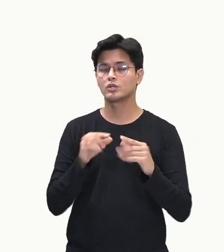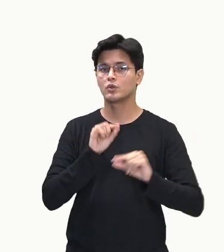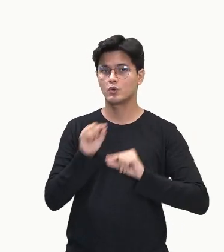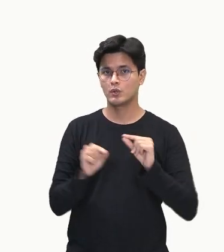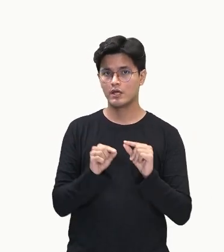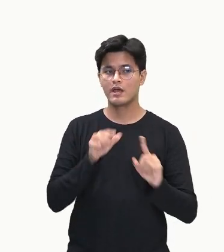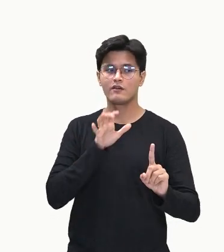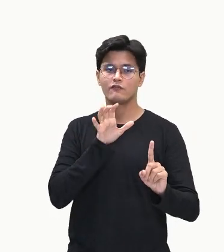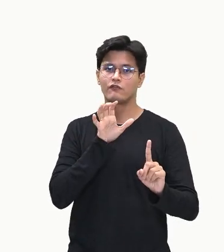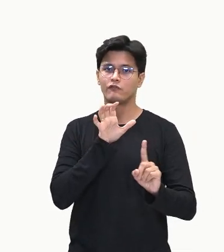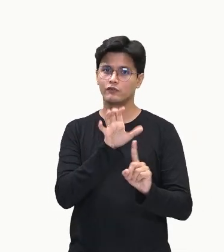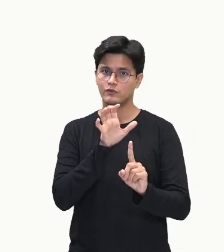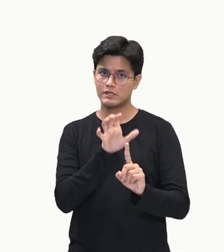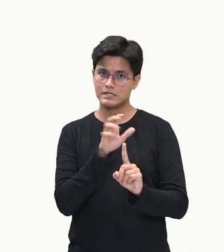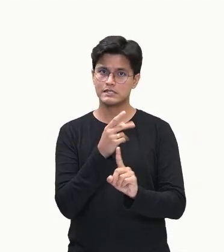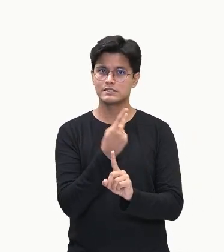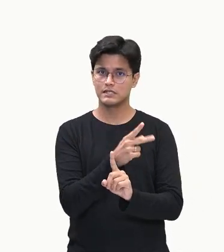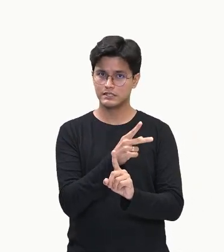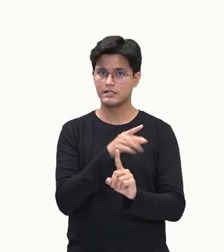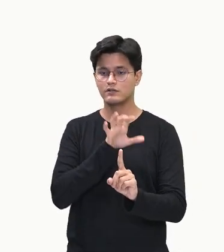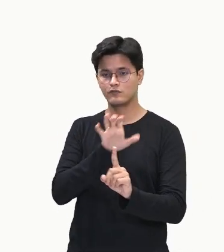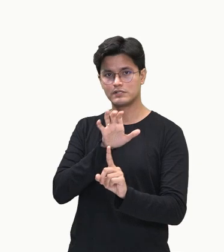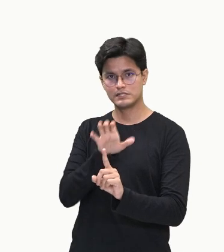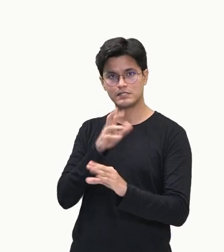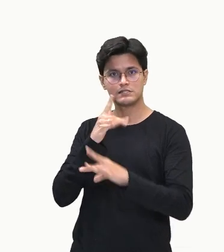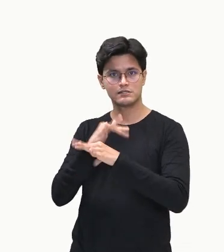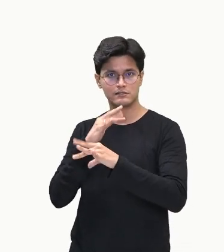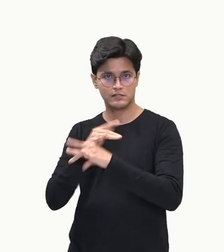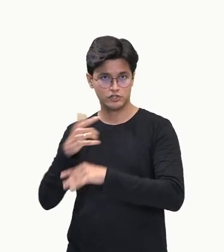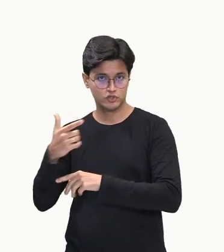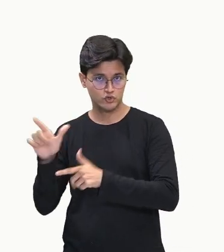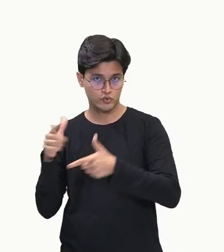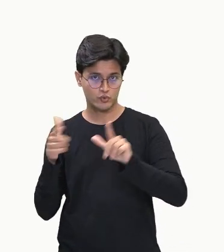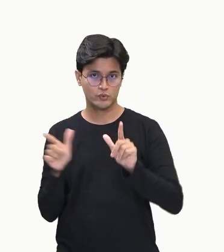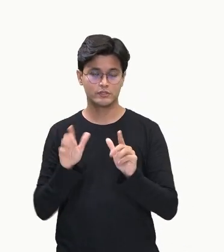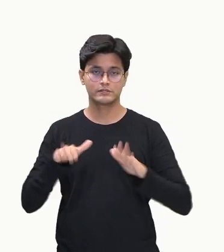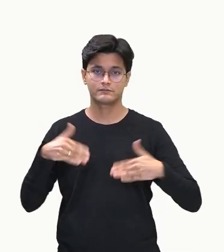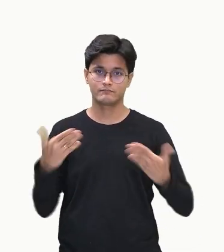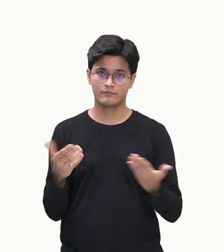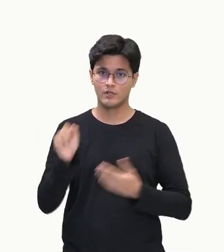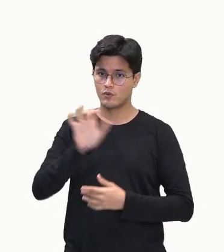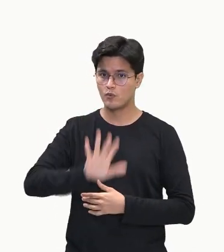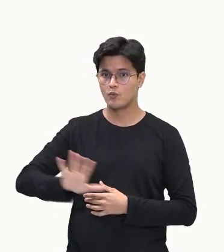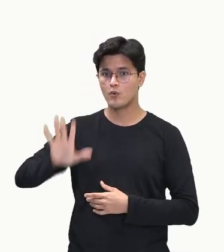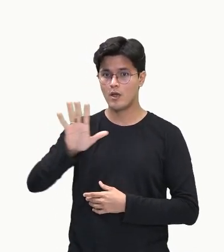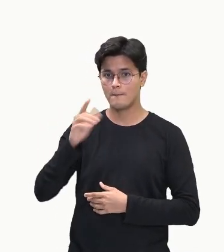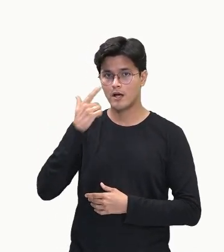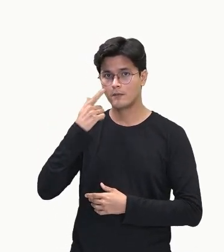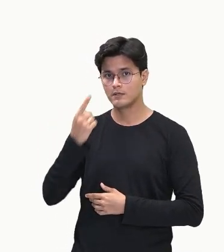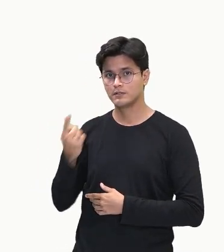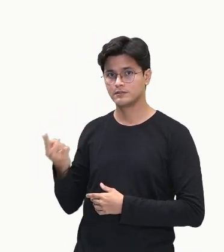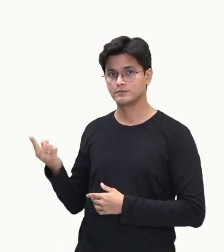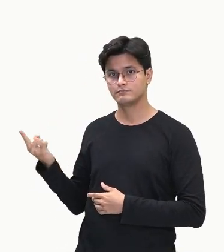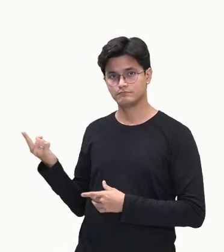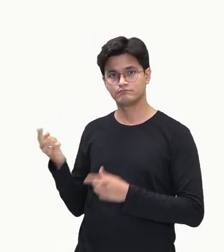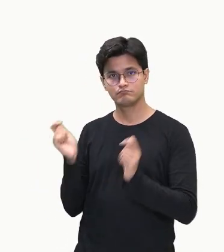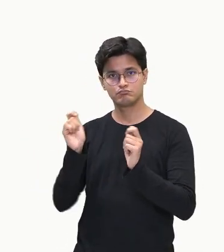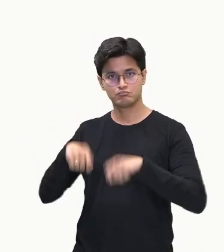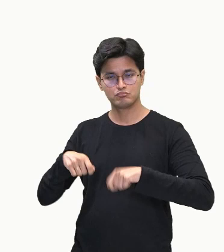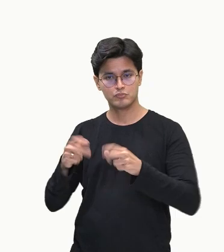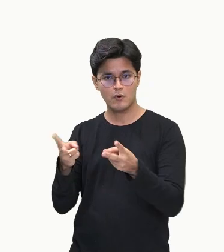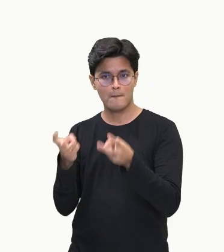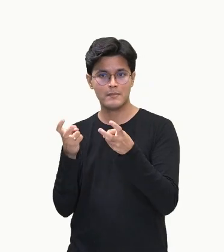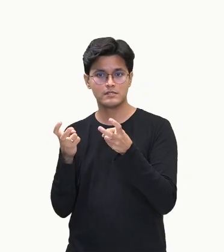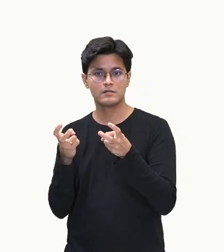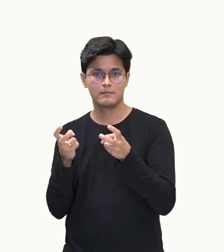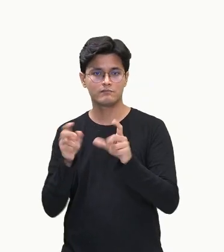elas têm para outras cidades. Então, nesse mapa da hierarquia urbana, a gente pode observar